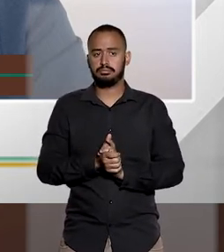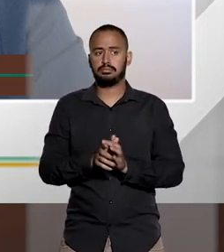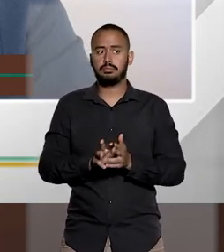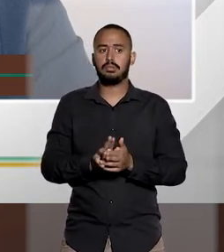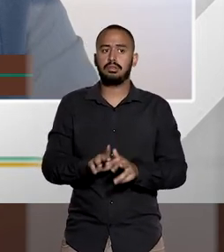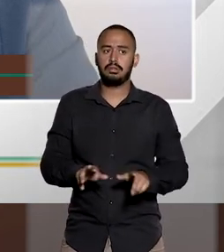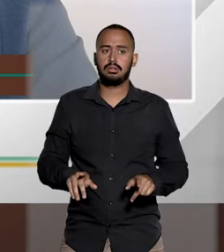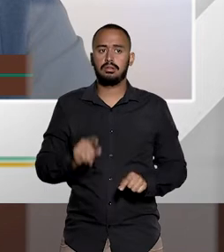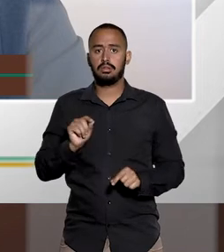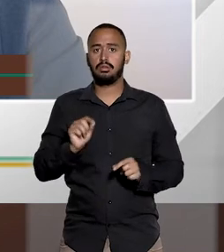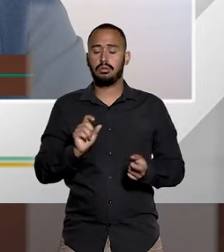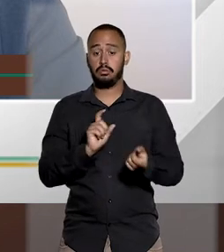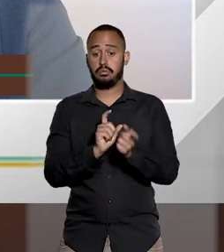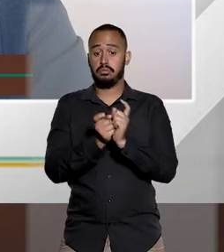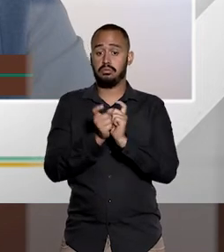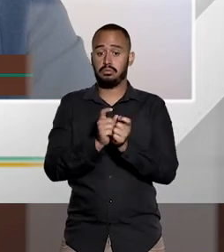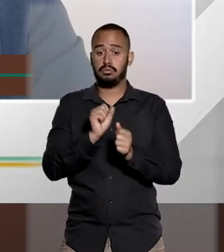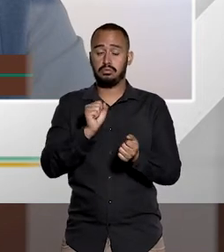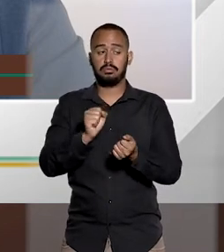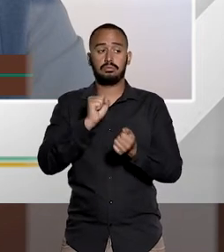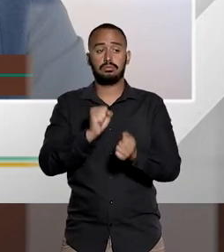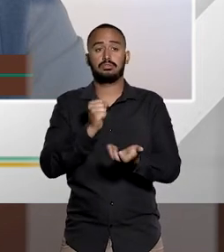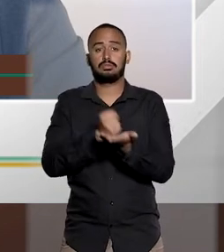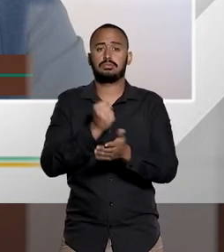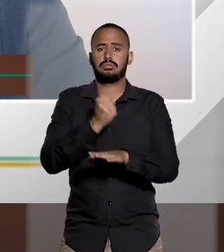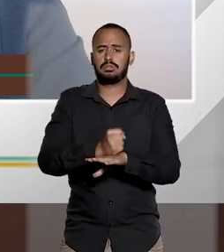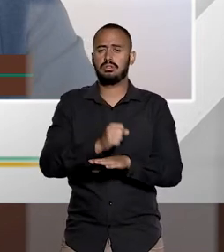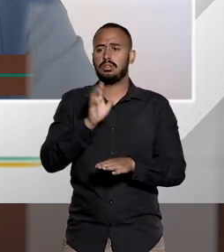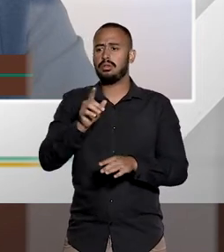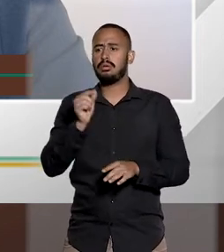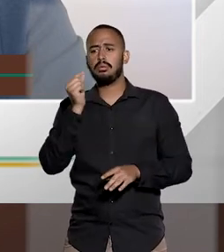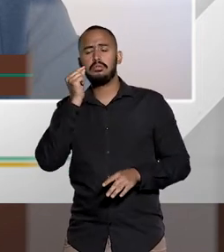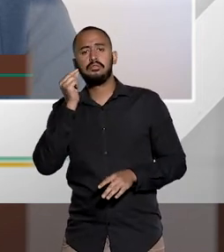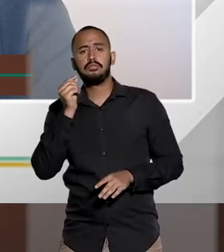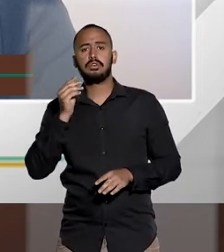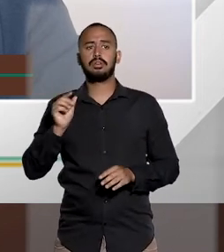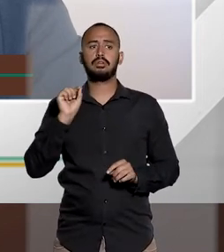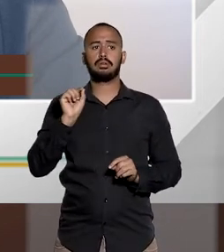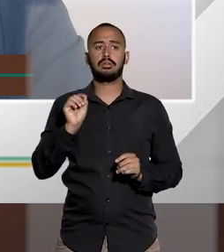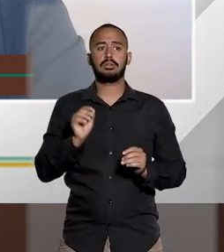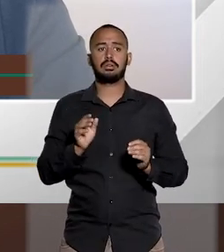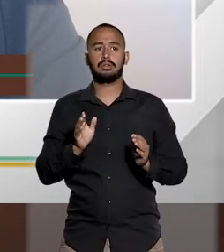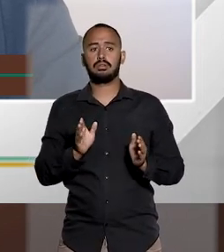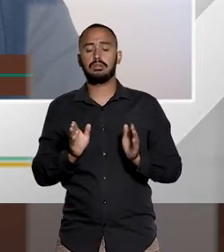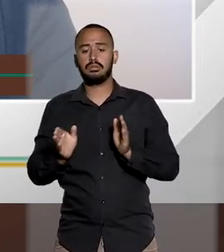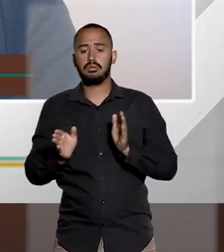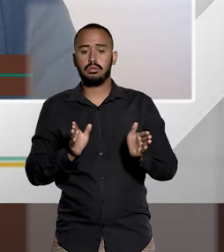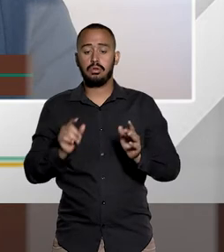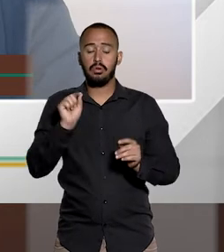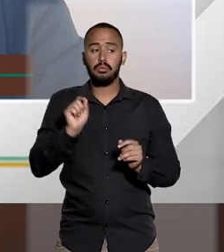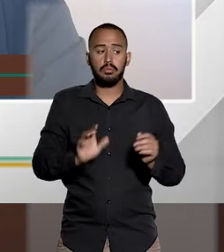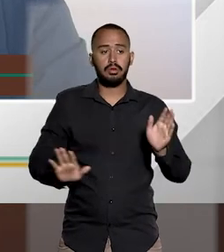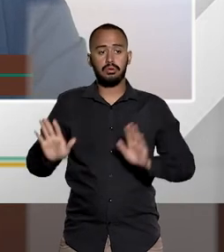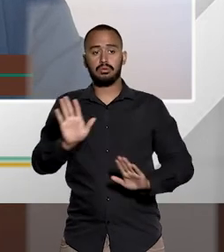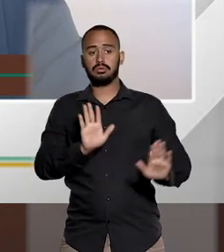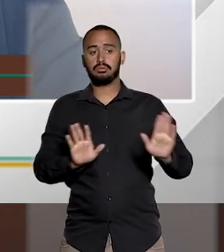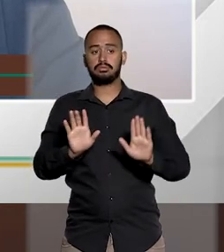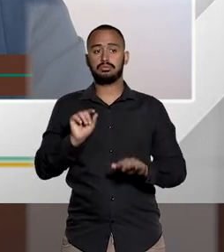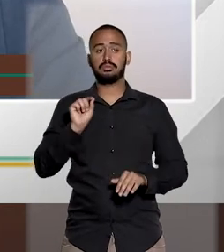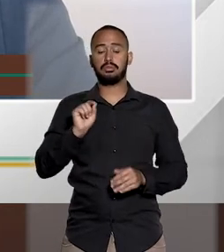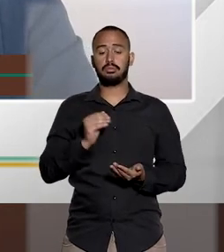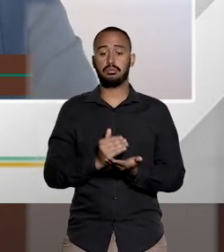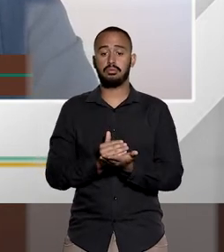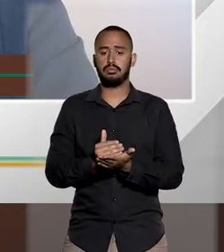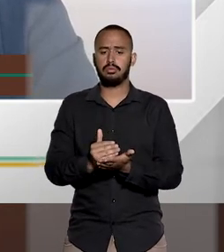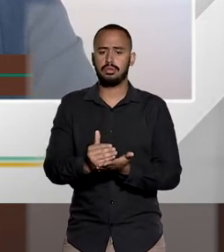nessa possibilidade de adaptação do contrato em relação aos interesses coletivos que são cambiantes, mas como cuidado que deve